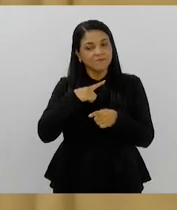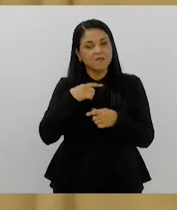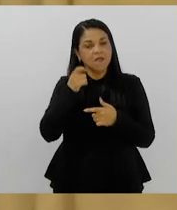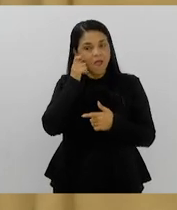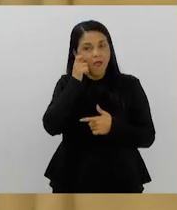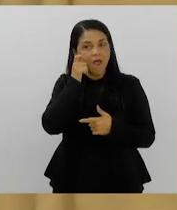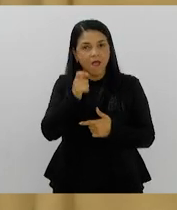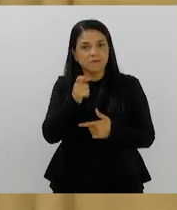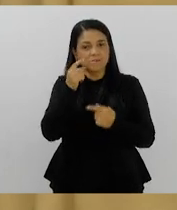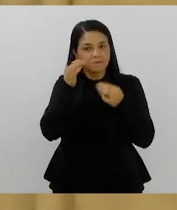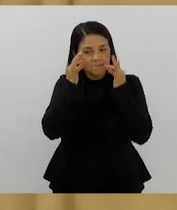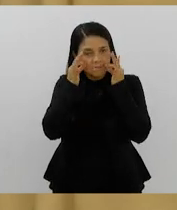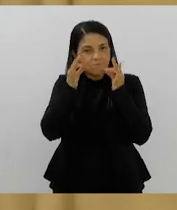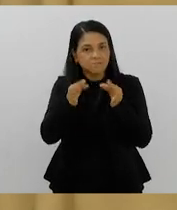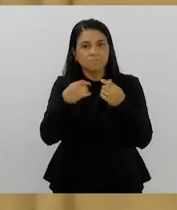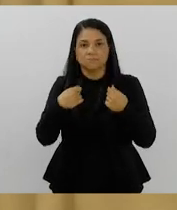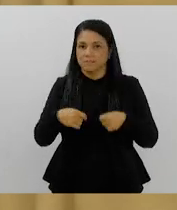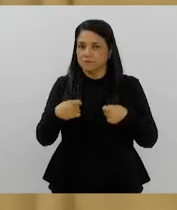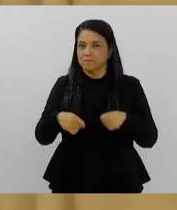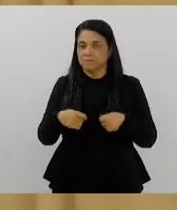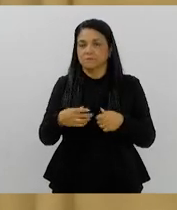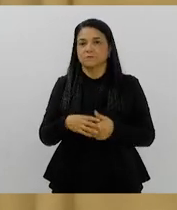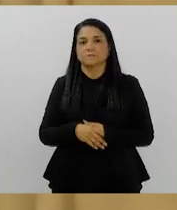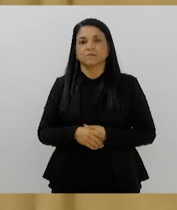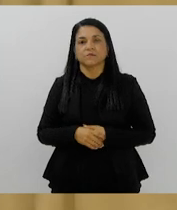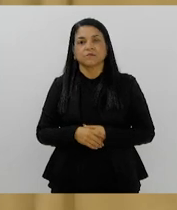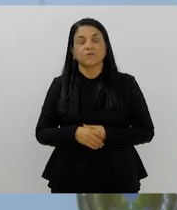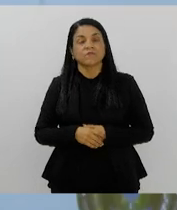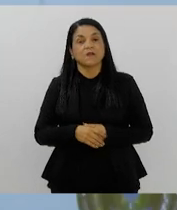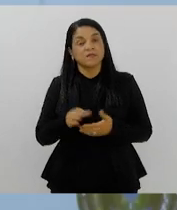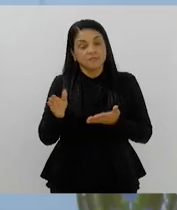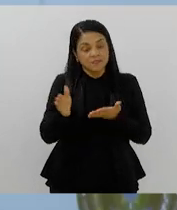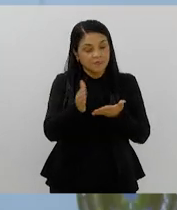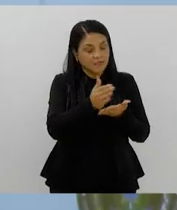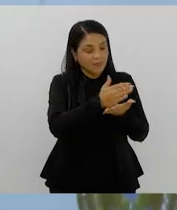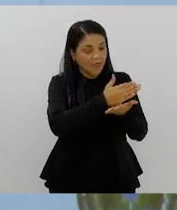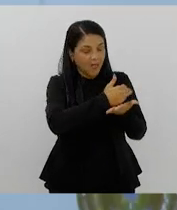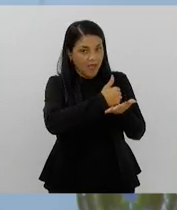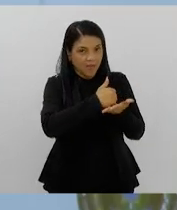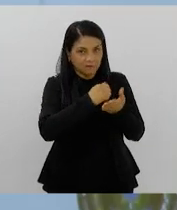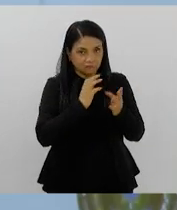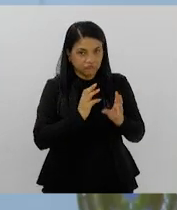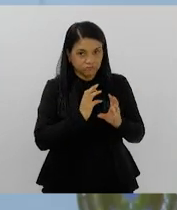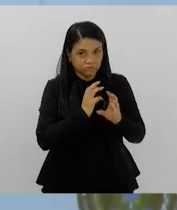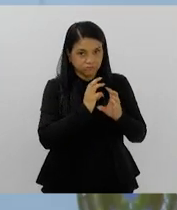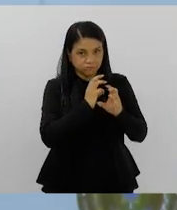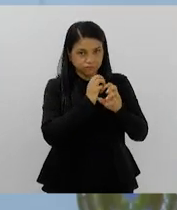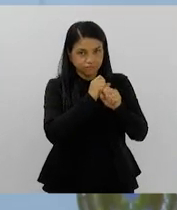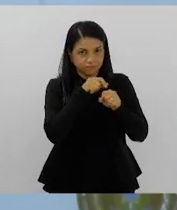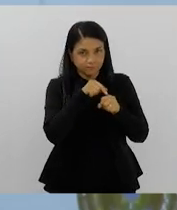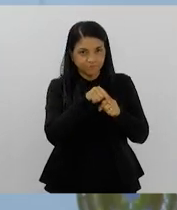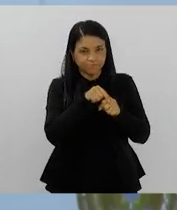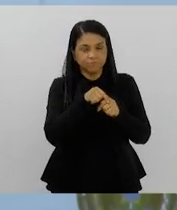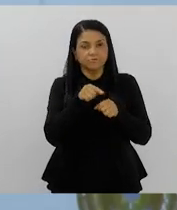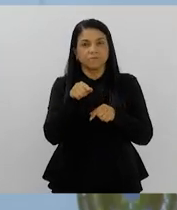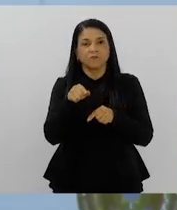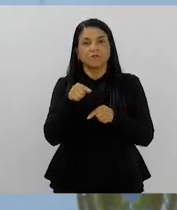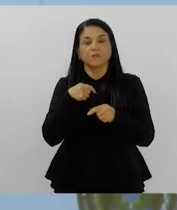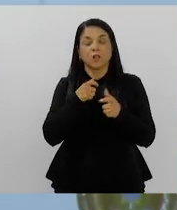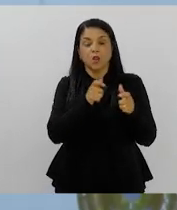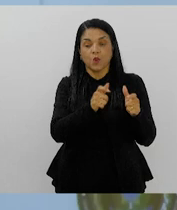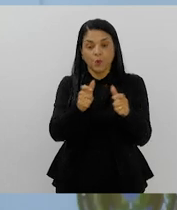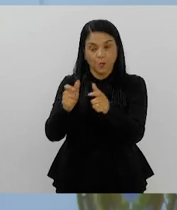atenção. Em relação a esses dados... Aí entramos na parte das